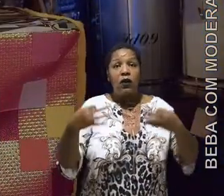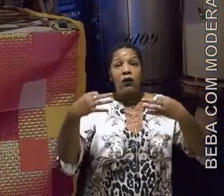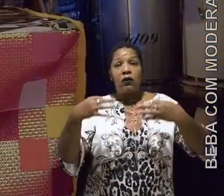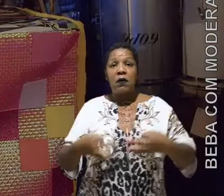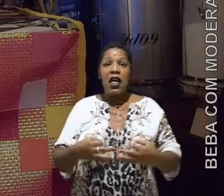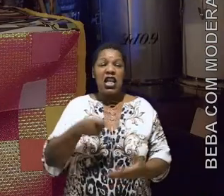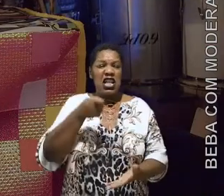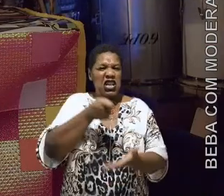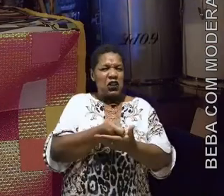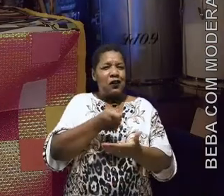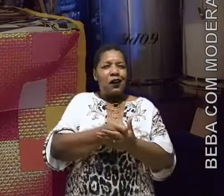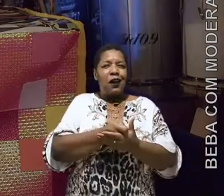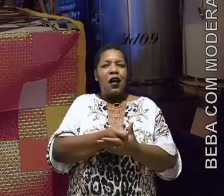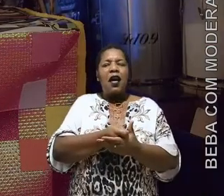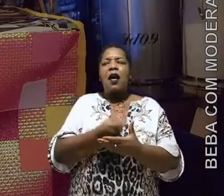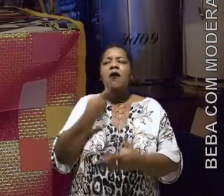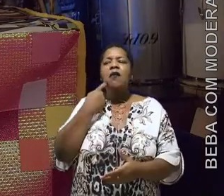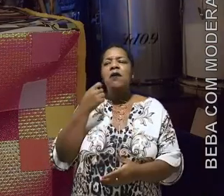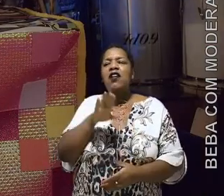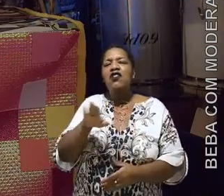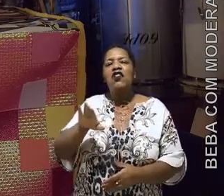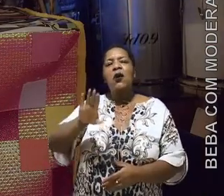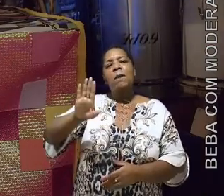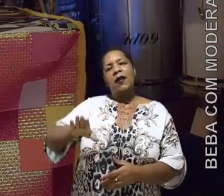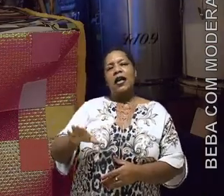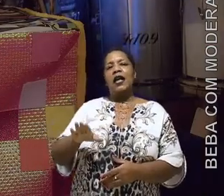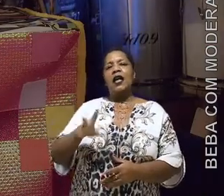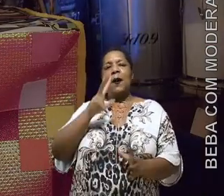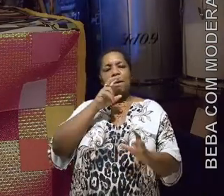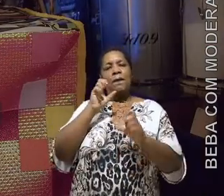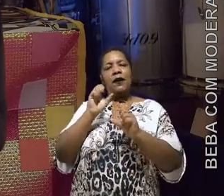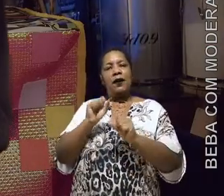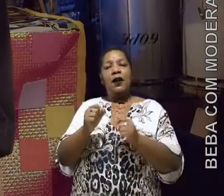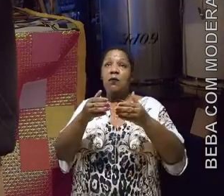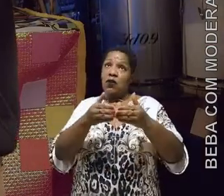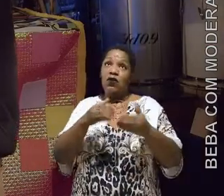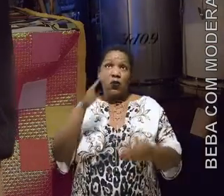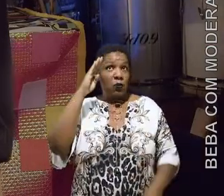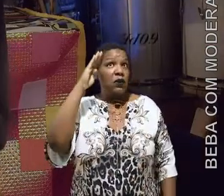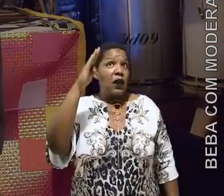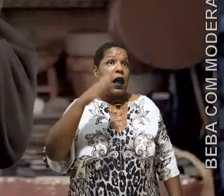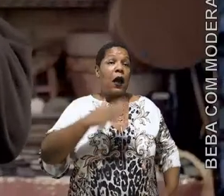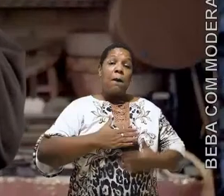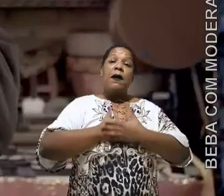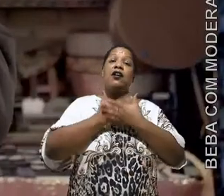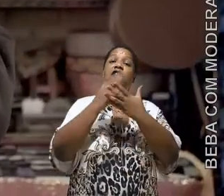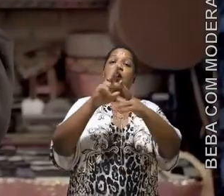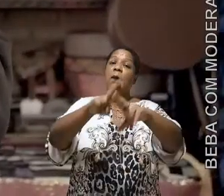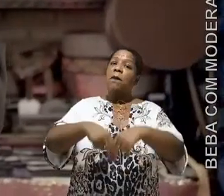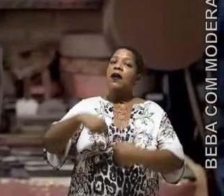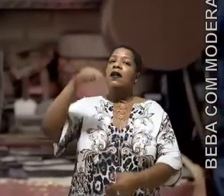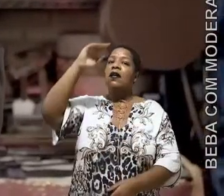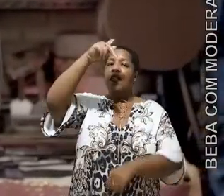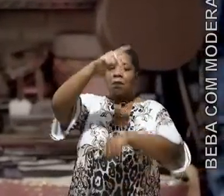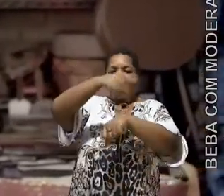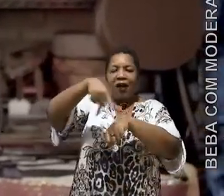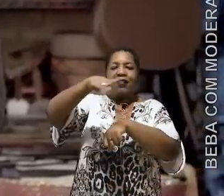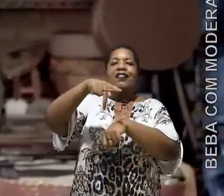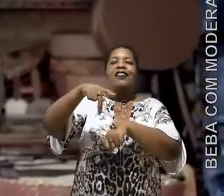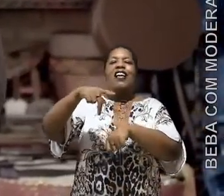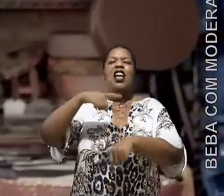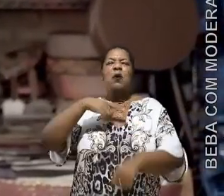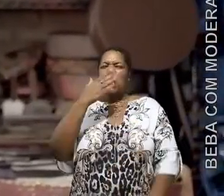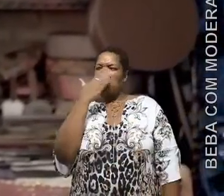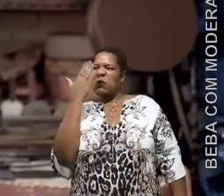e pelo presente para lançamento de transposição para peixes pequenos poderosos pesos-pesados que você principalmente passou pela